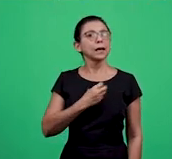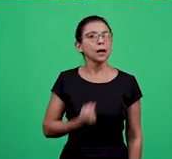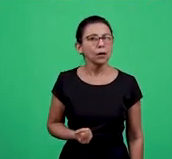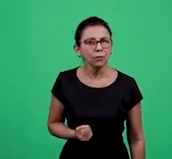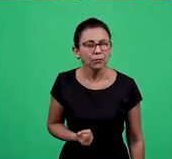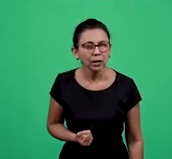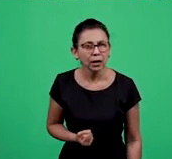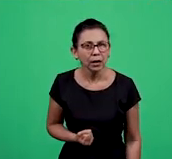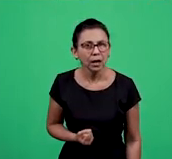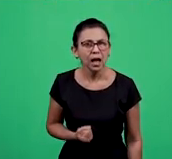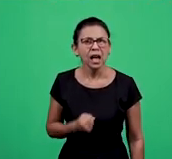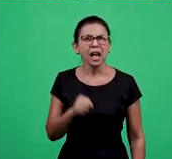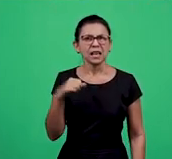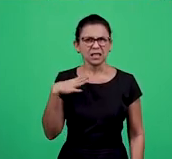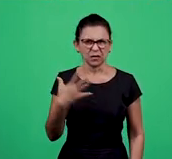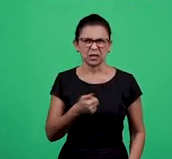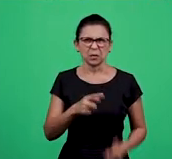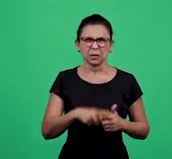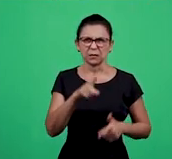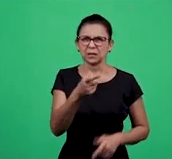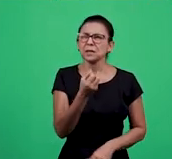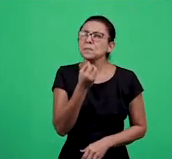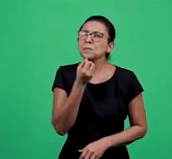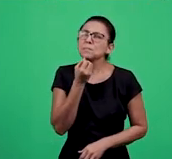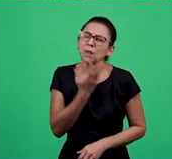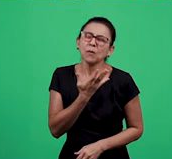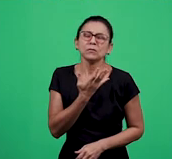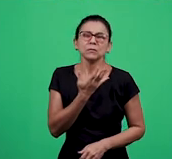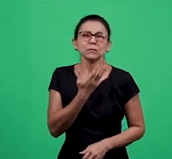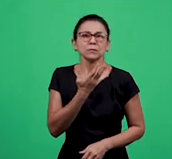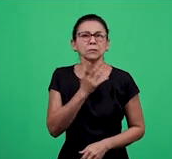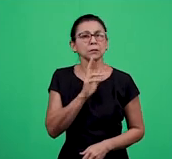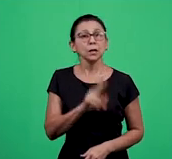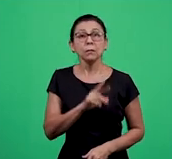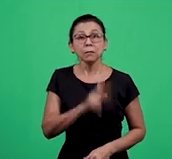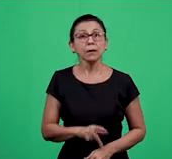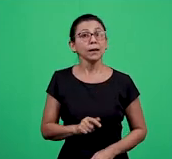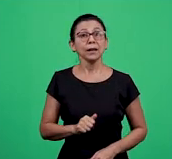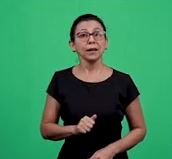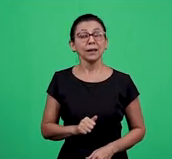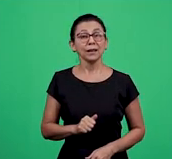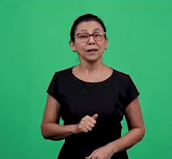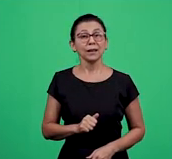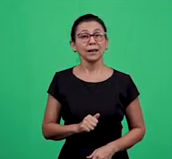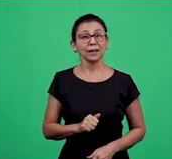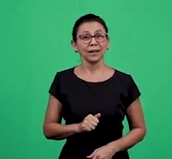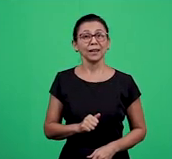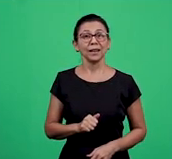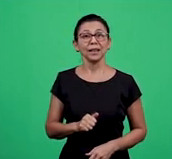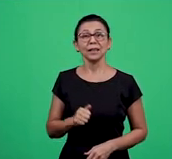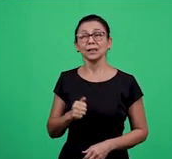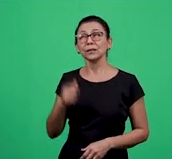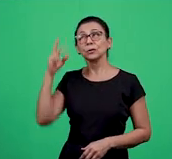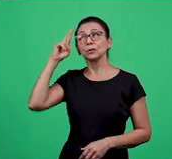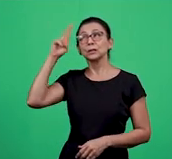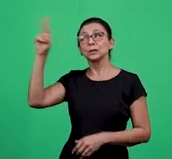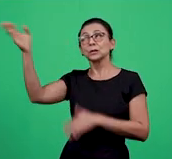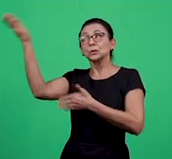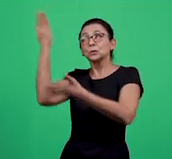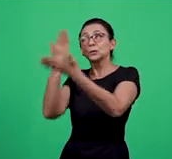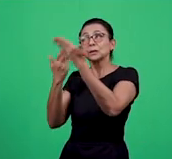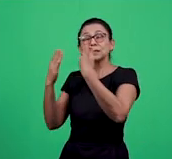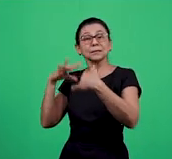salvação não é pelo que a gente faz, não. A salvação vem do Senhor. Lutero teve